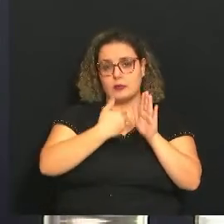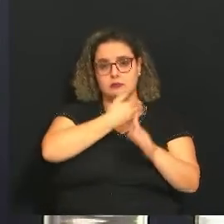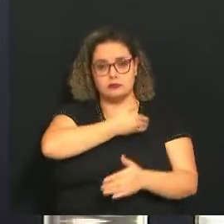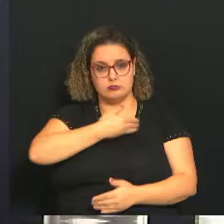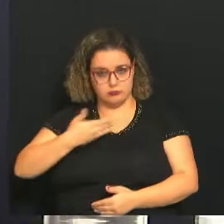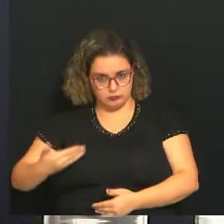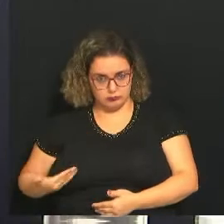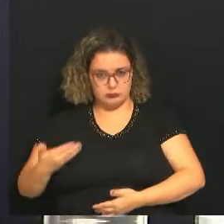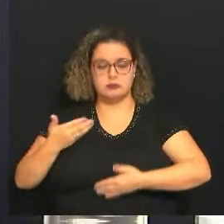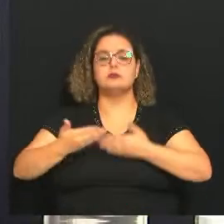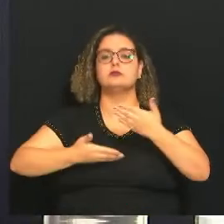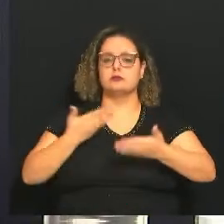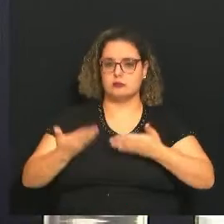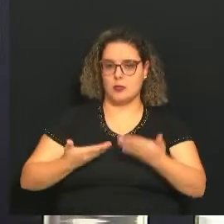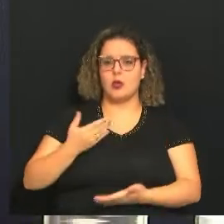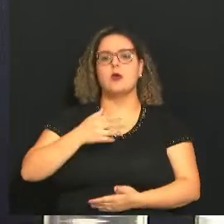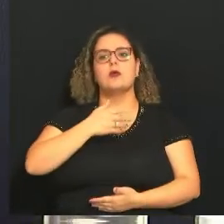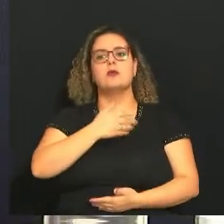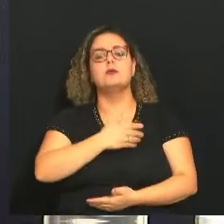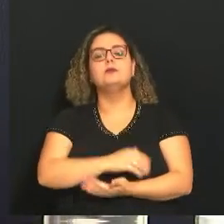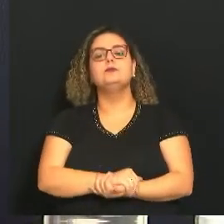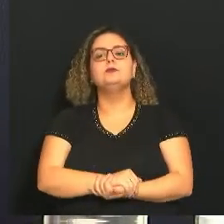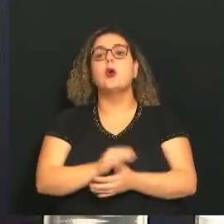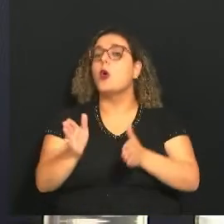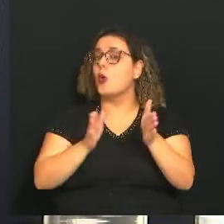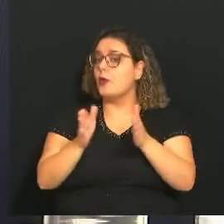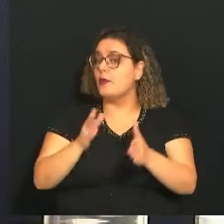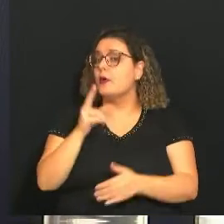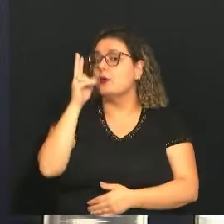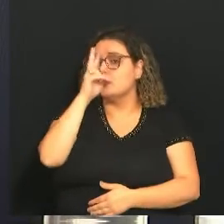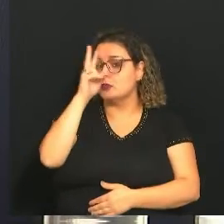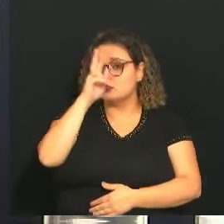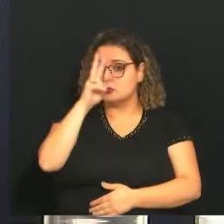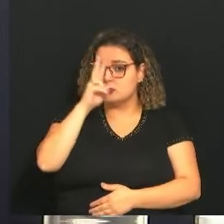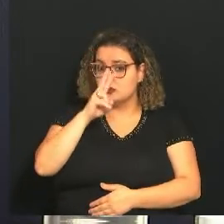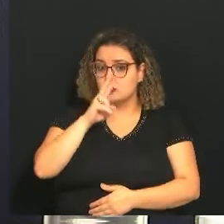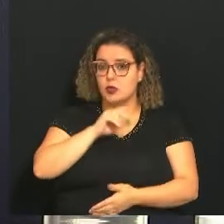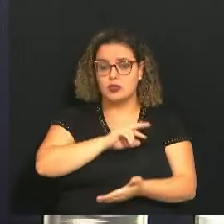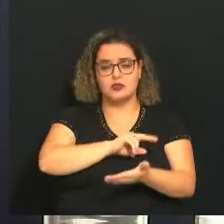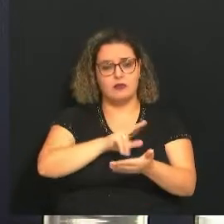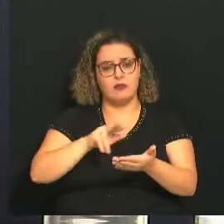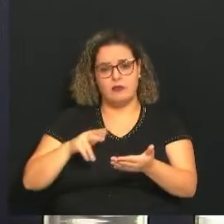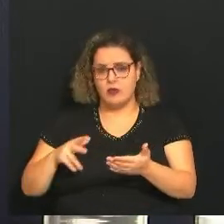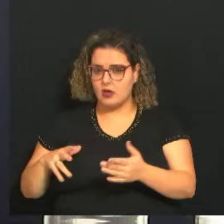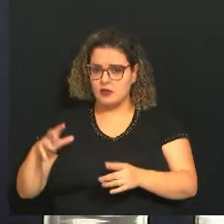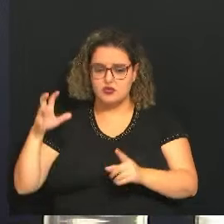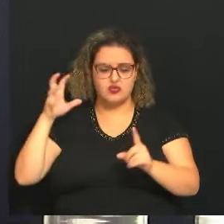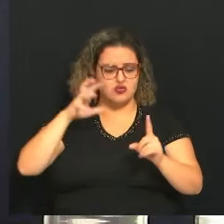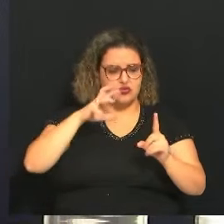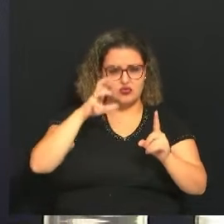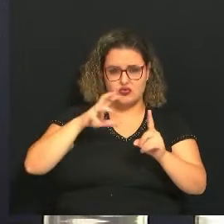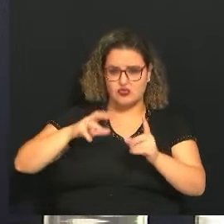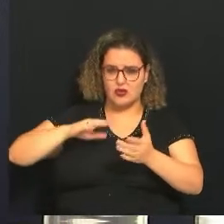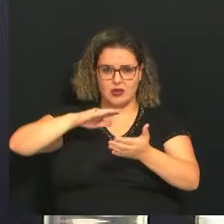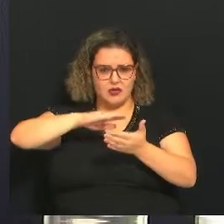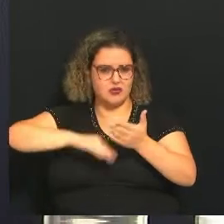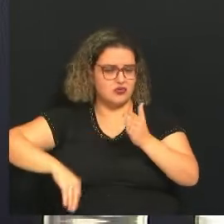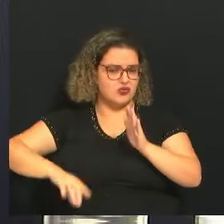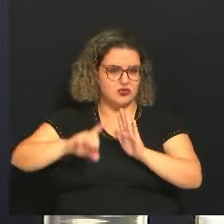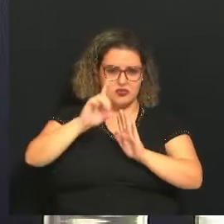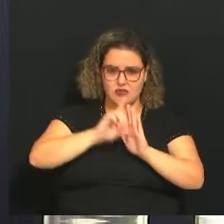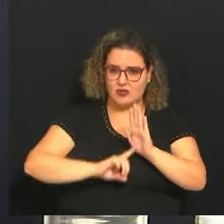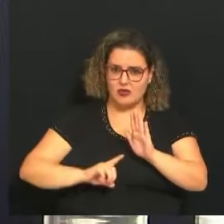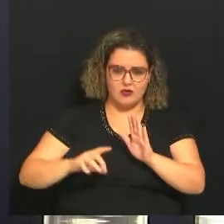Nós sabemos que a gente vive num período aí histórico, né, de muitos ataques, retirada de direitos, ataque aos